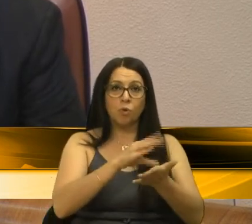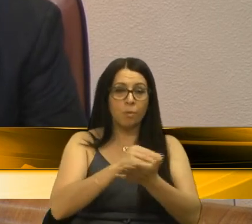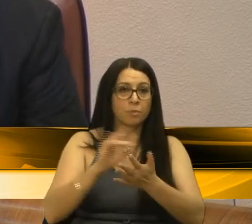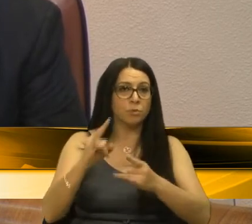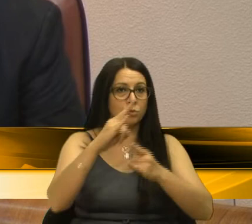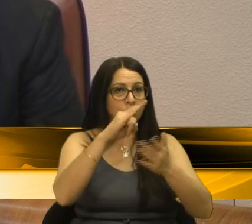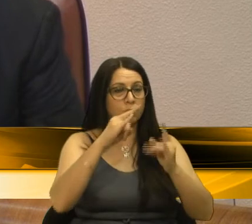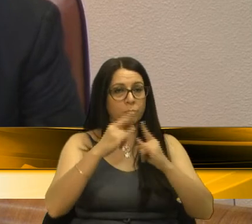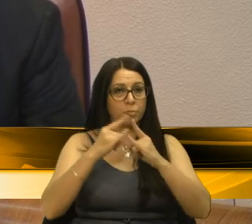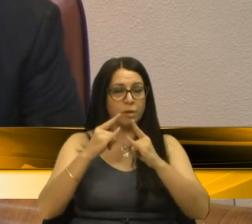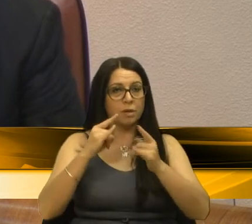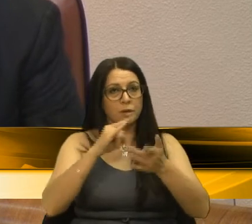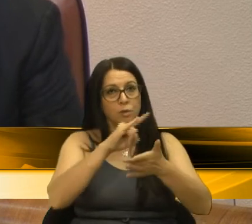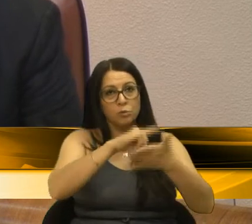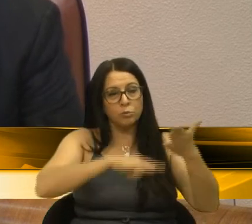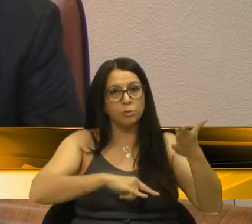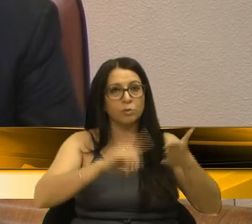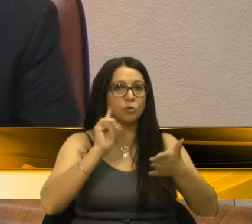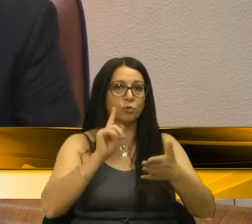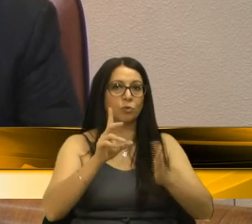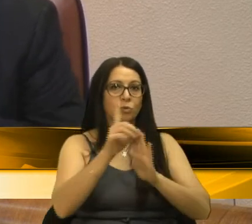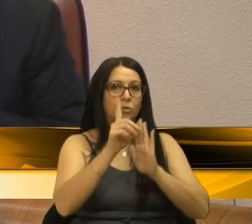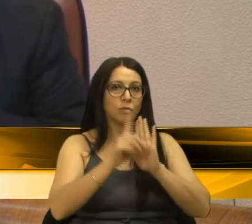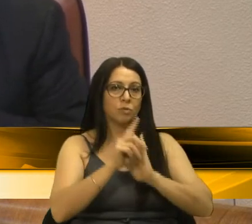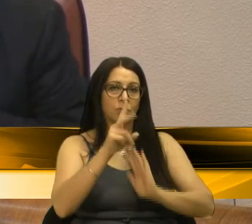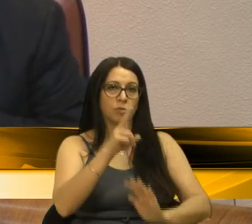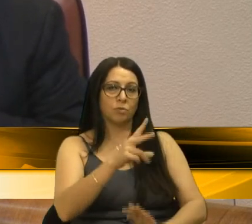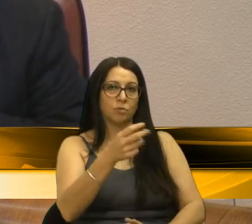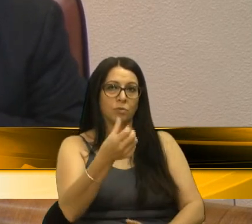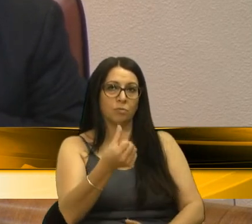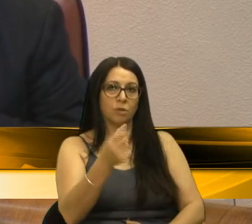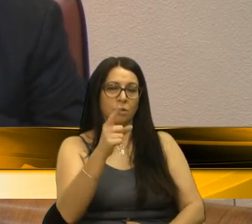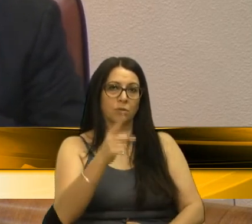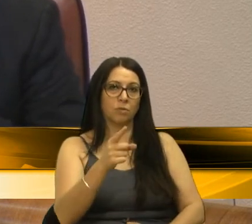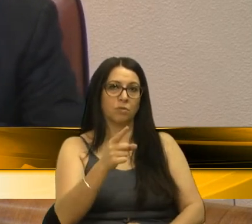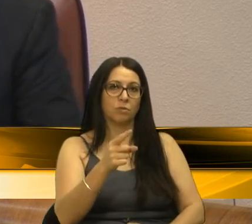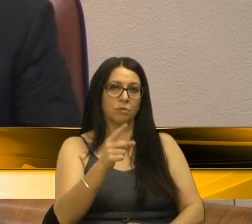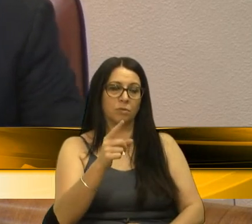a instruíram. Eis o texto do decreto número 261/67.